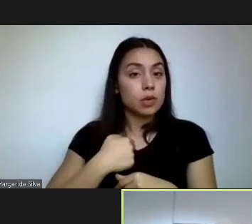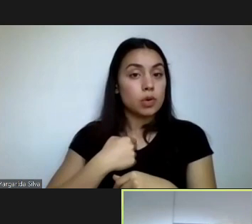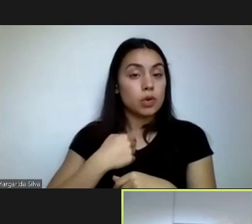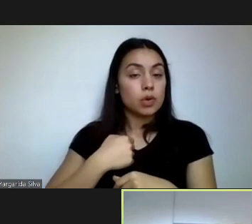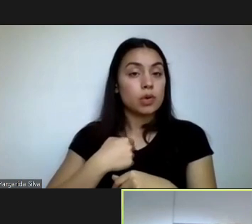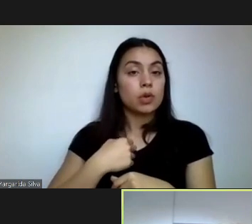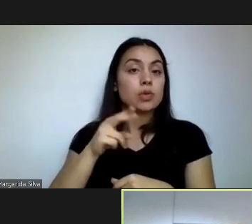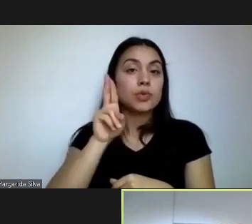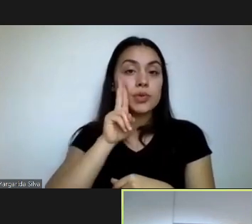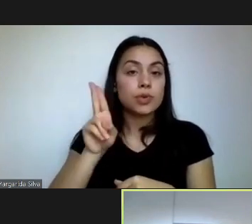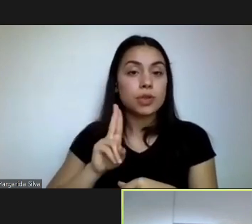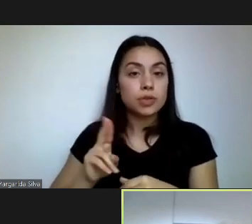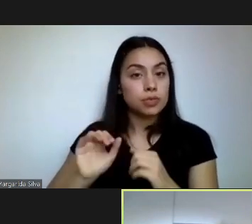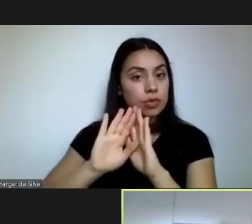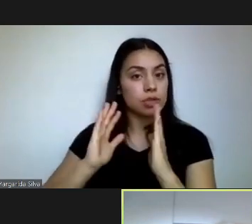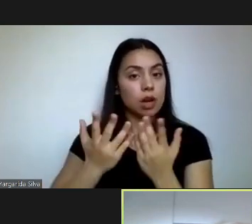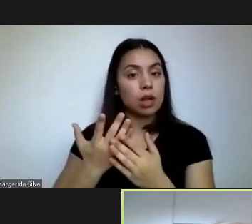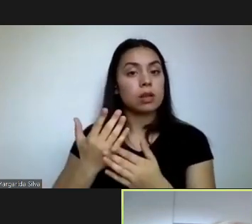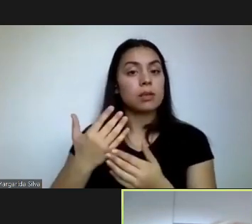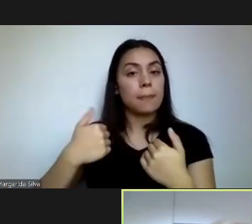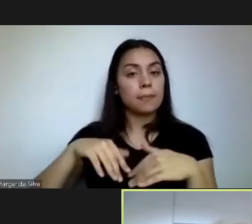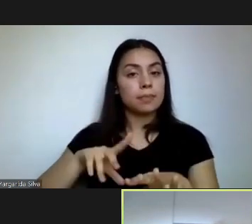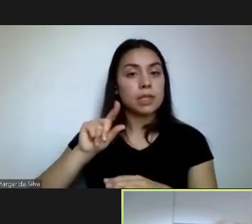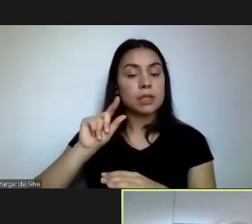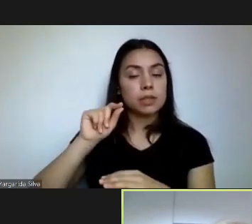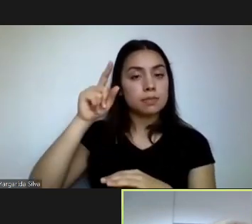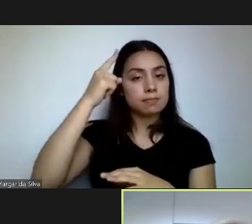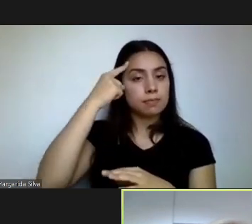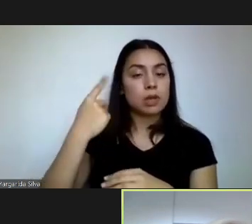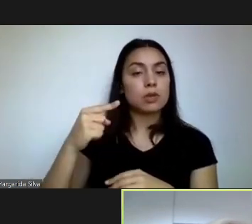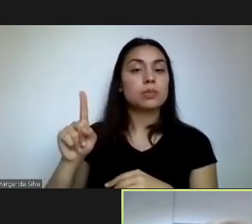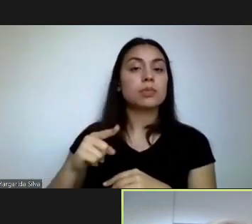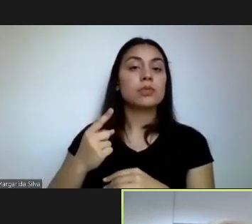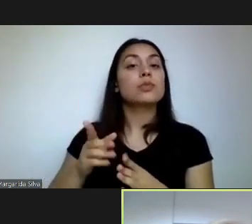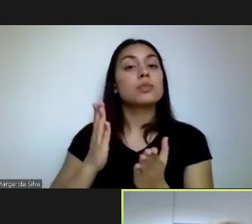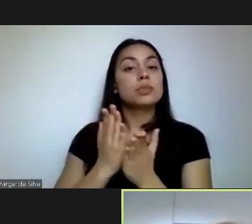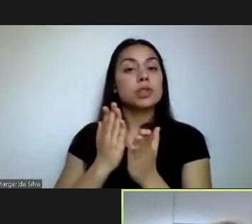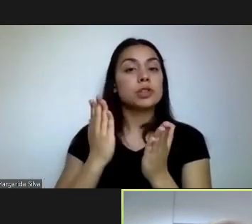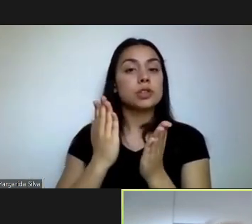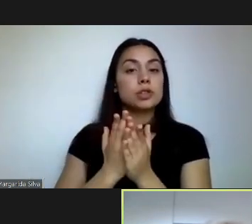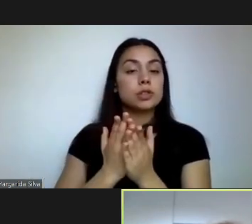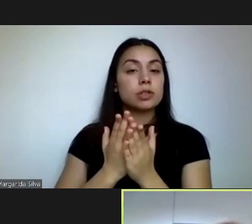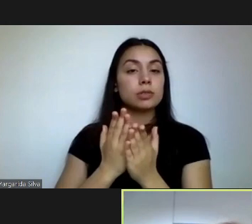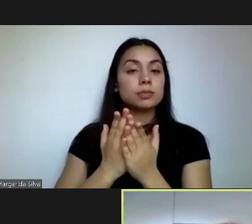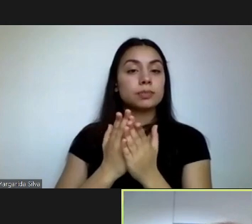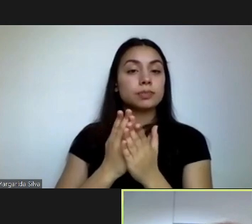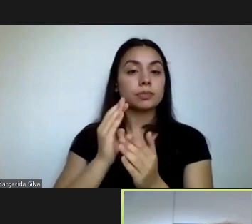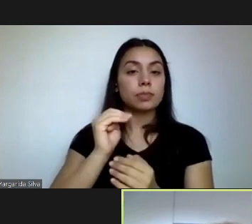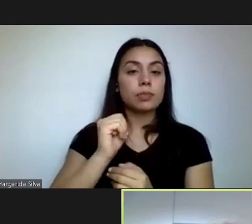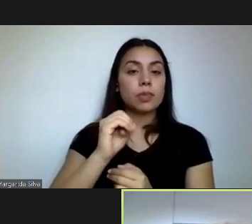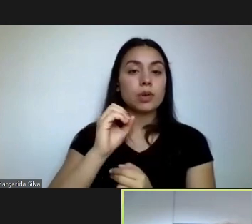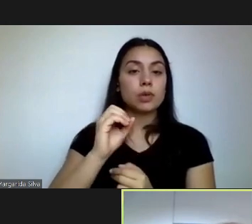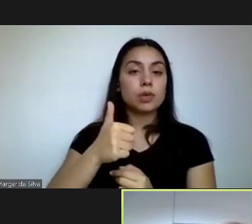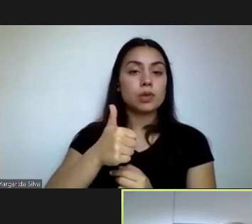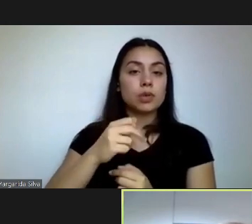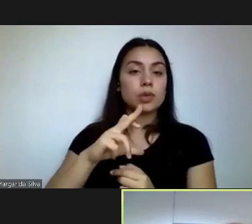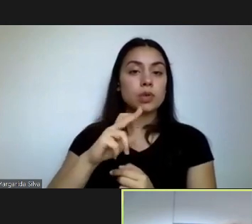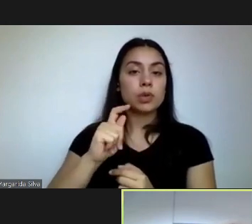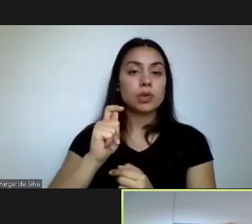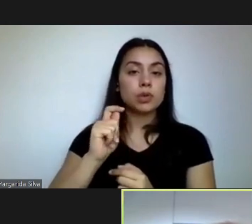mas sou professora, e de uma escola na Sobreda de Caparica, onde havia